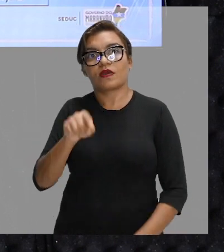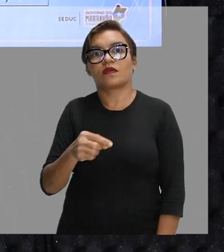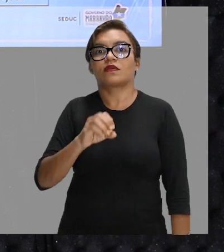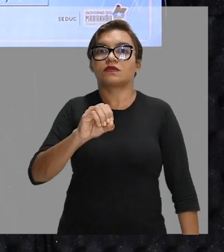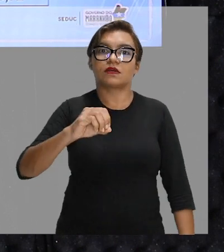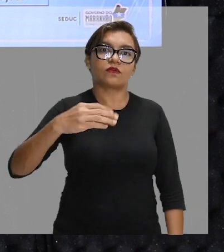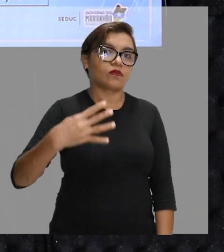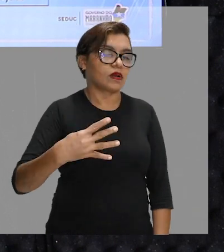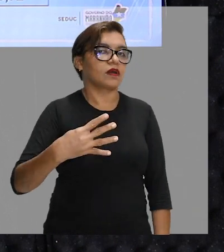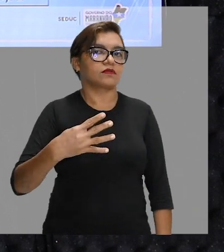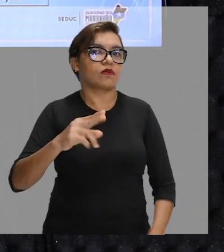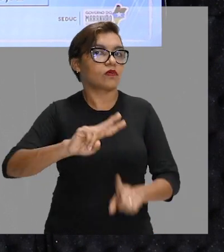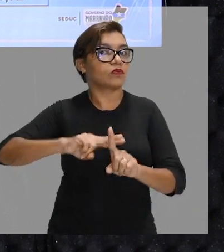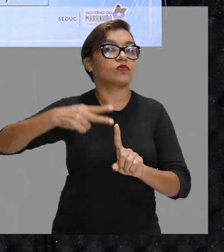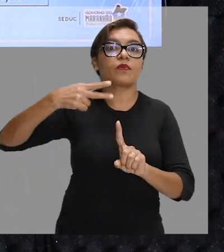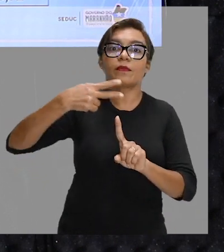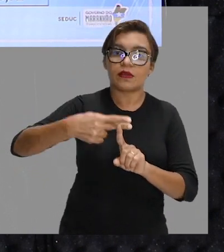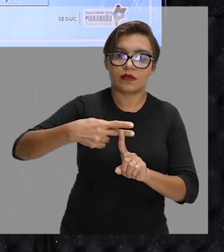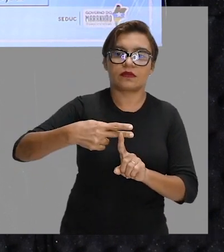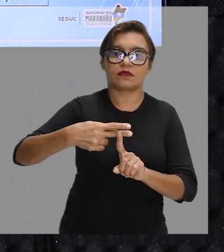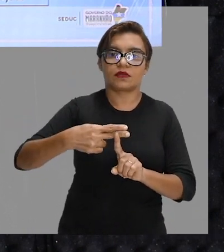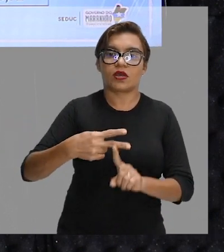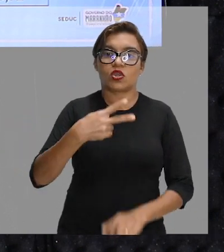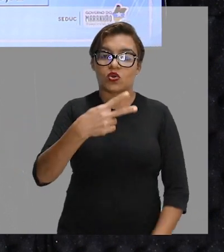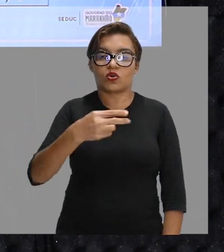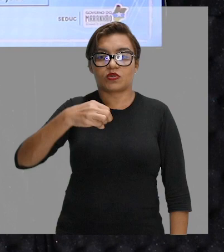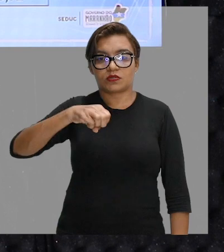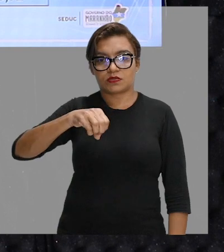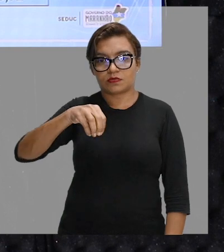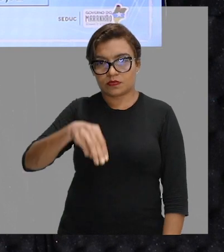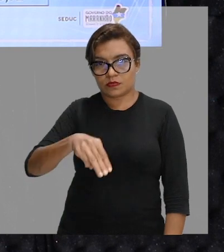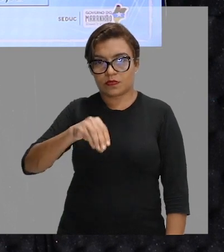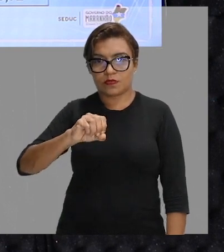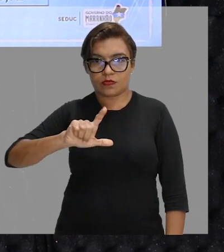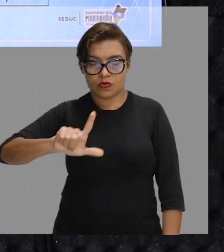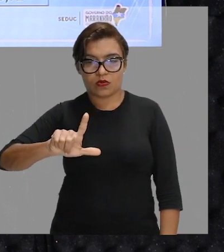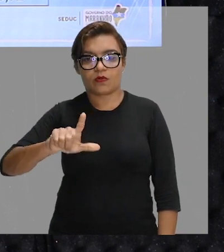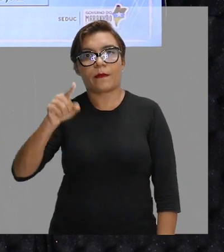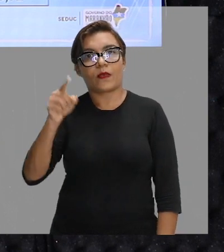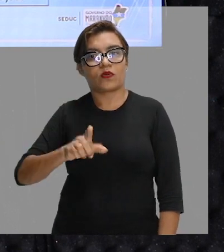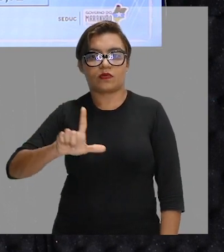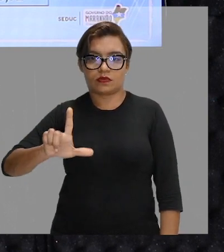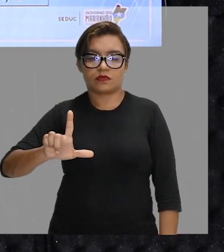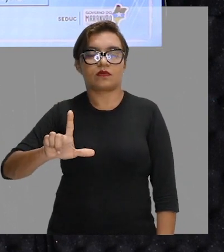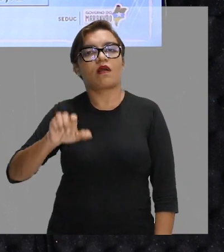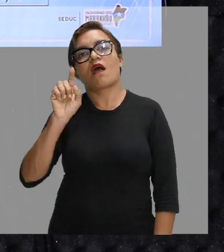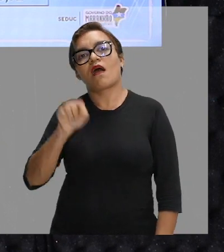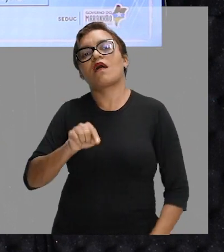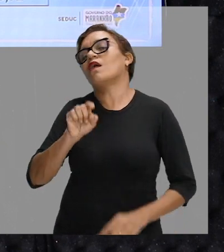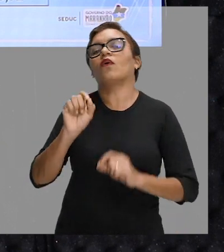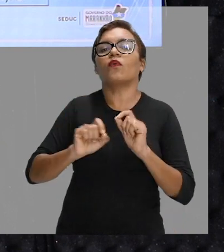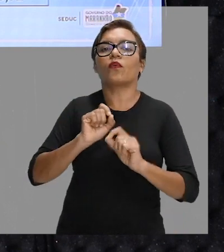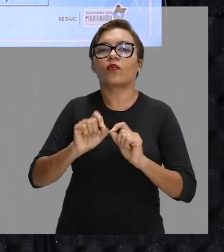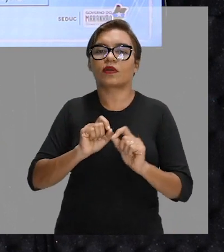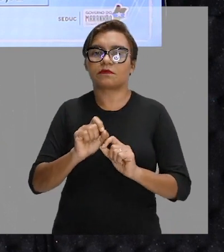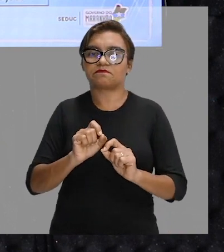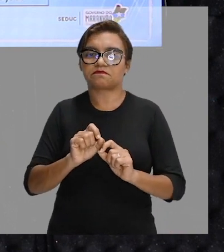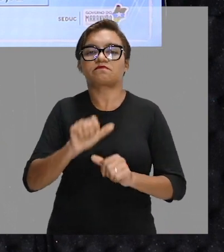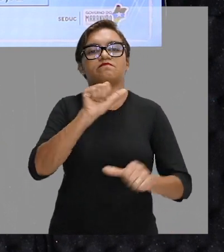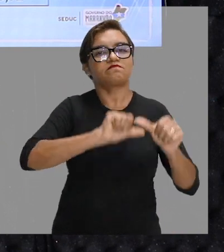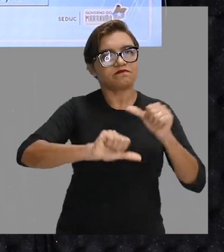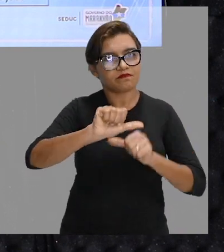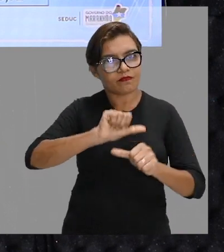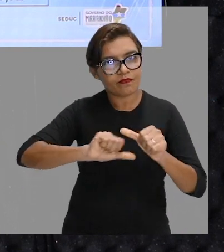quantidade de partículas, 2 mol por litro, eu vou dobrar o efeito, tanto ebuliométrico,